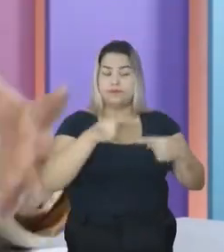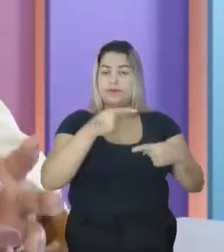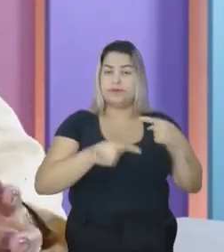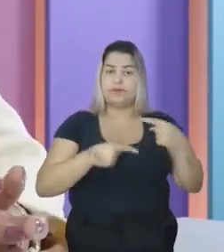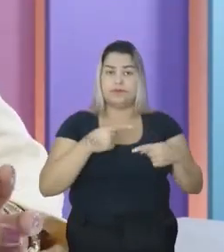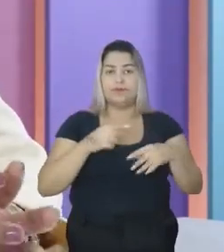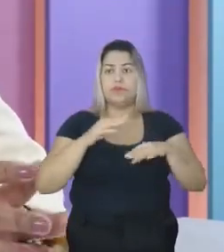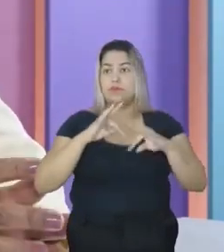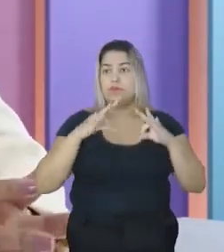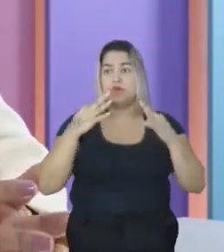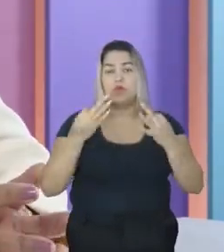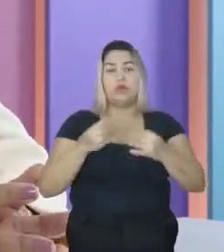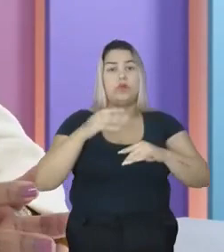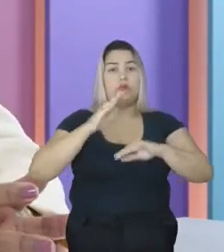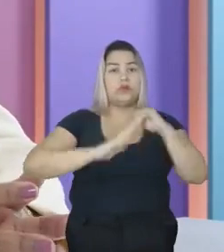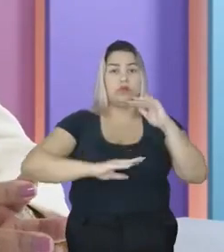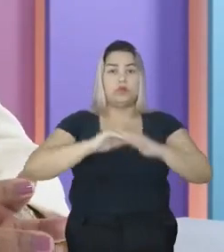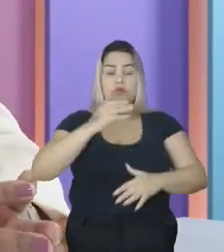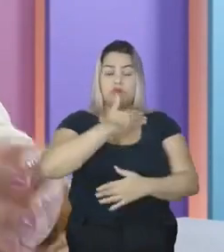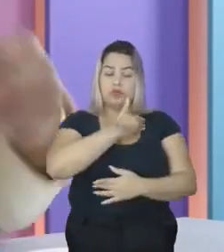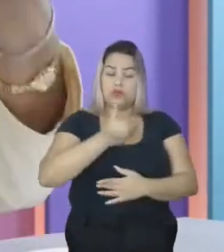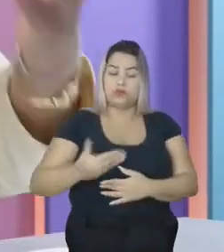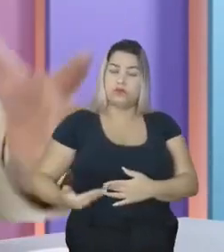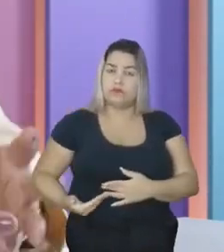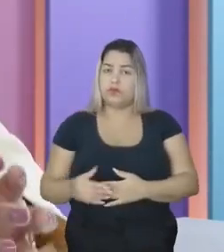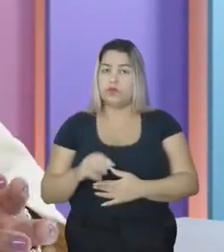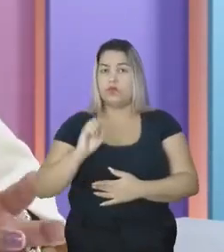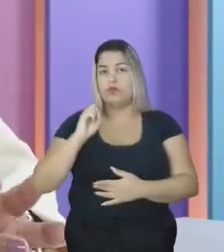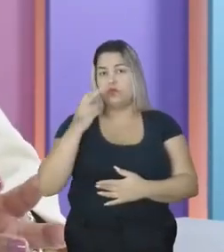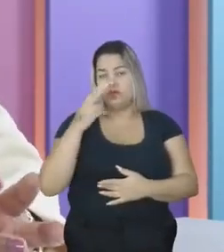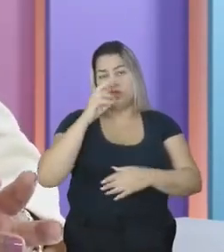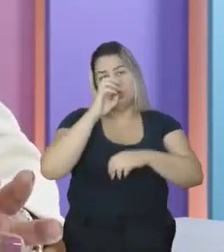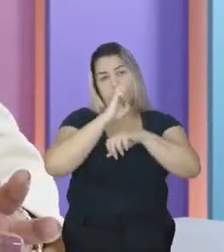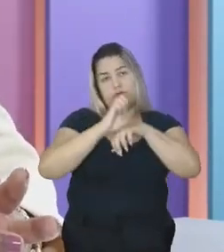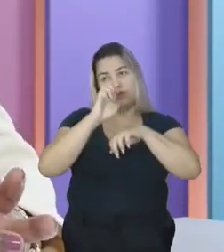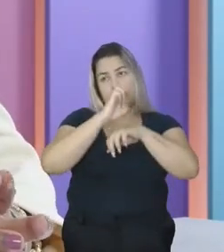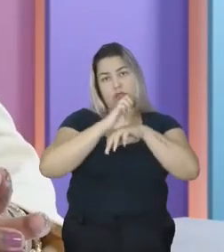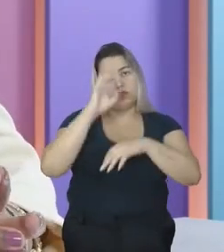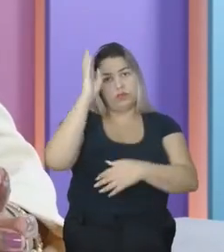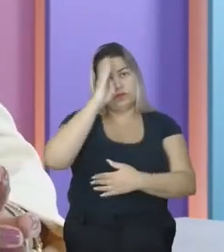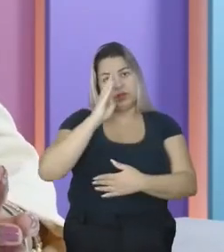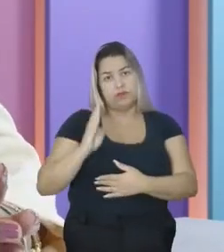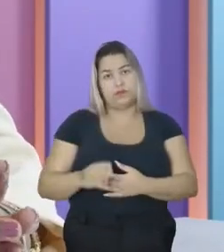ou toda a ação dos governos e do Estado brasileiro, né?